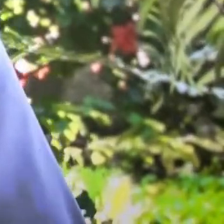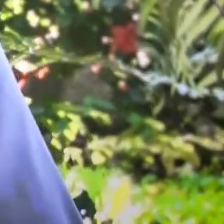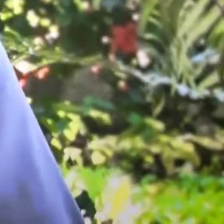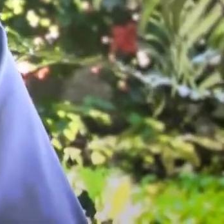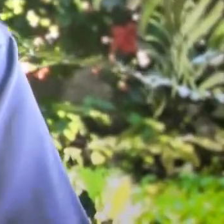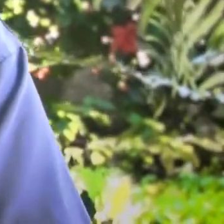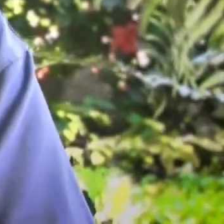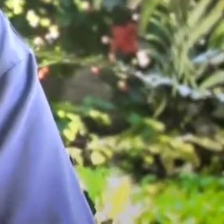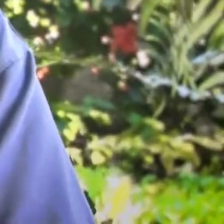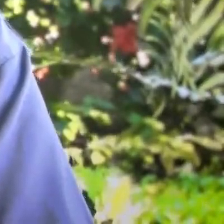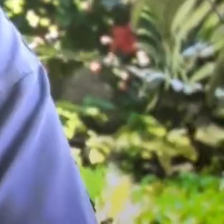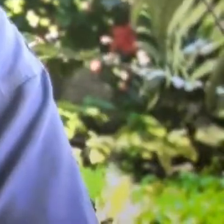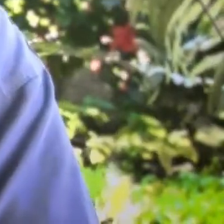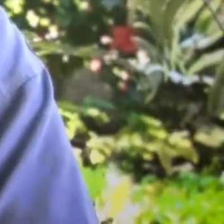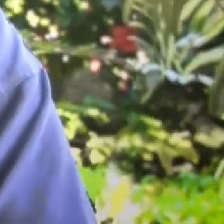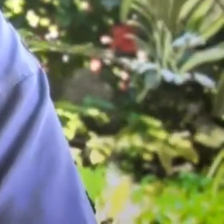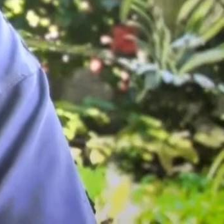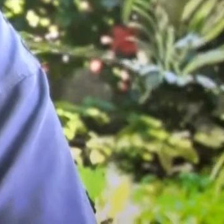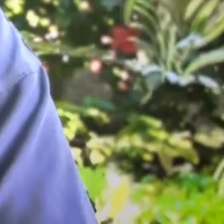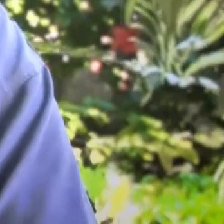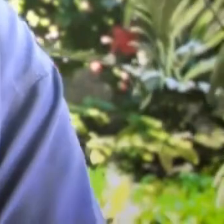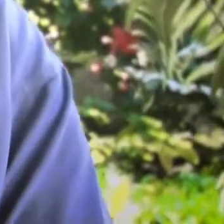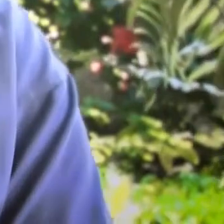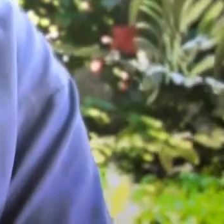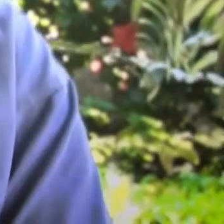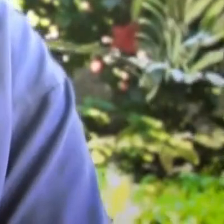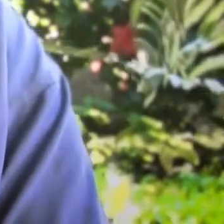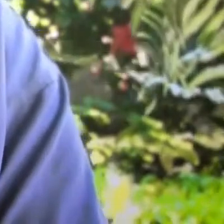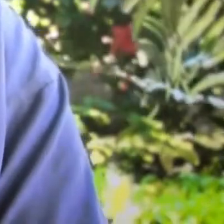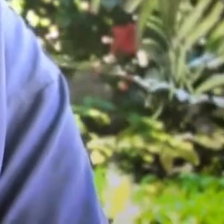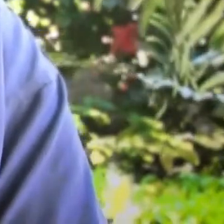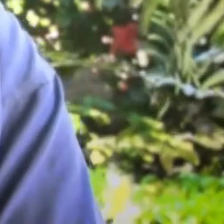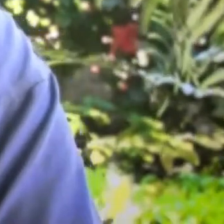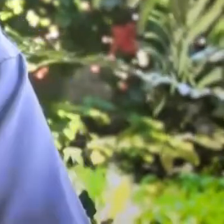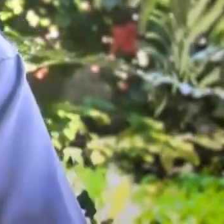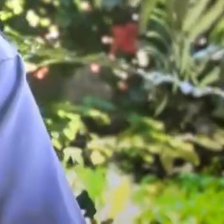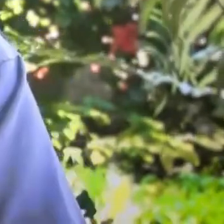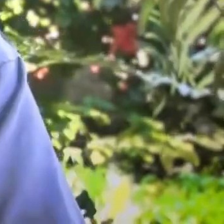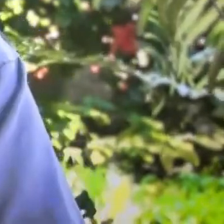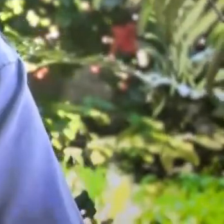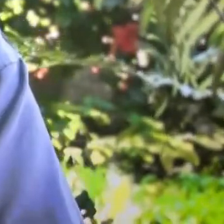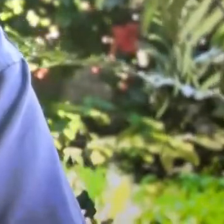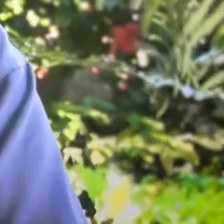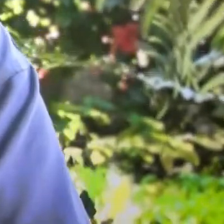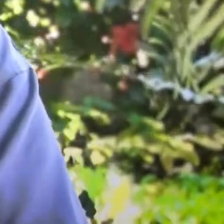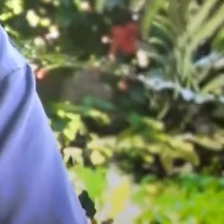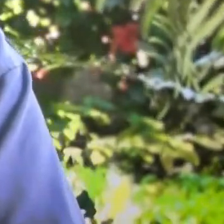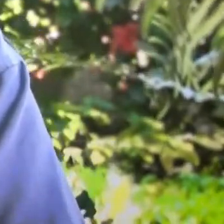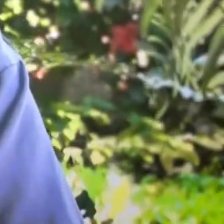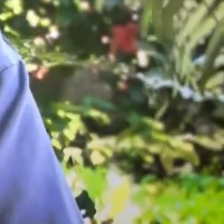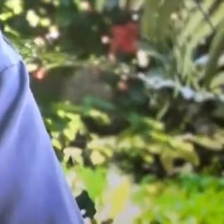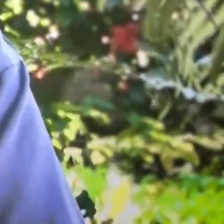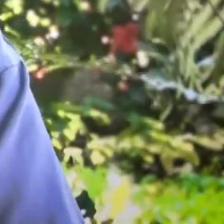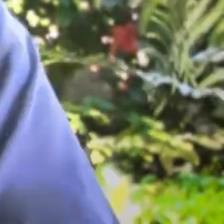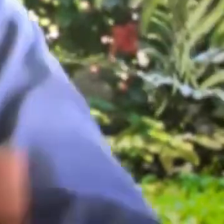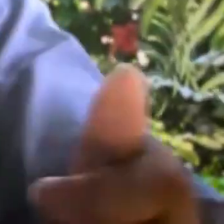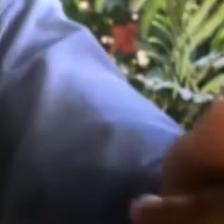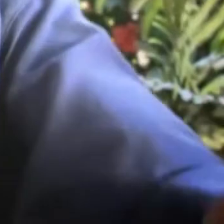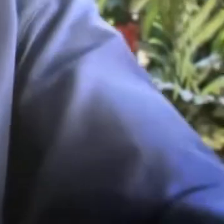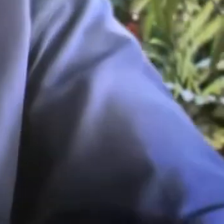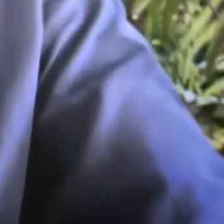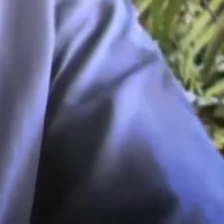sempre aparecia nessa ladeira do Ronco, temida por muita gente. Ninguém passava por lá, porque tinha esse maçônio, esse bicho que atacava as pessoas de